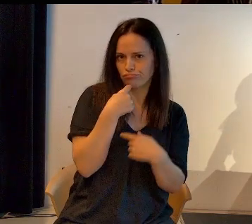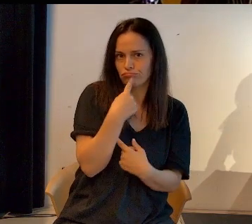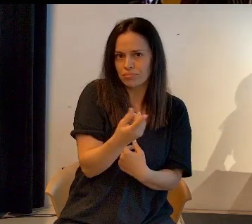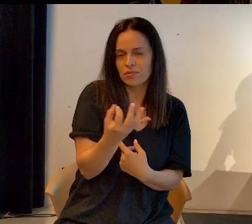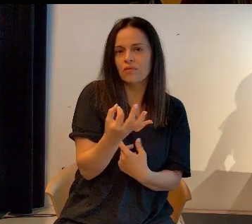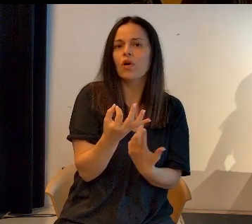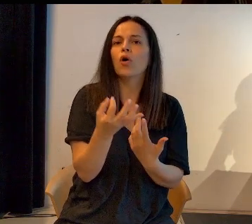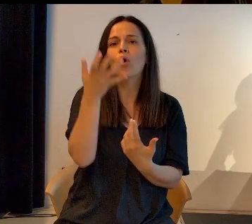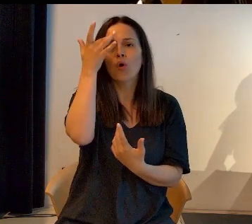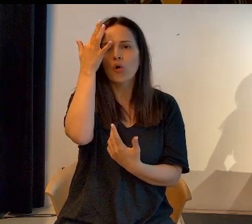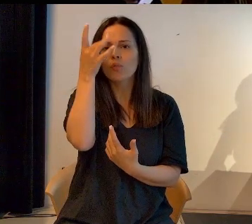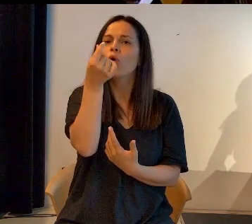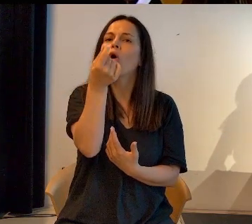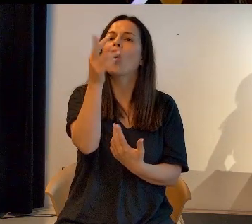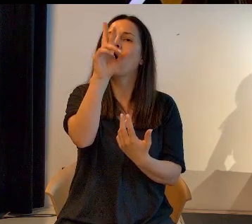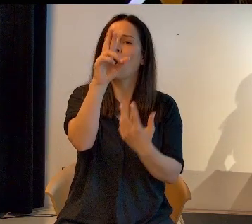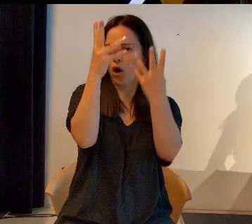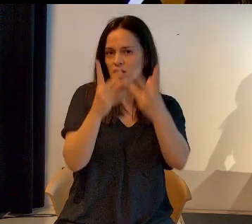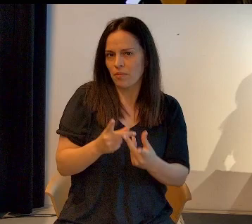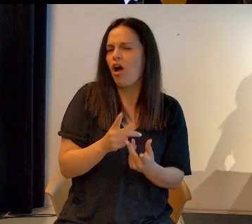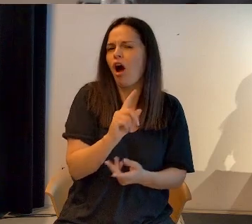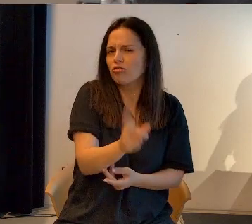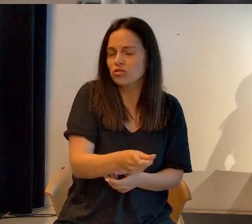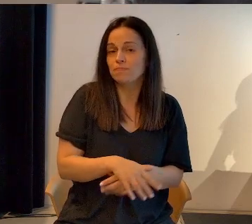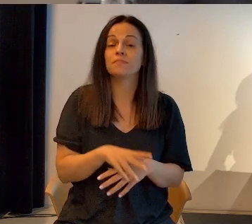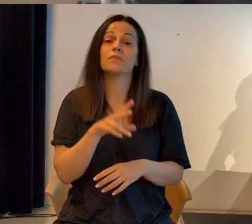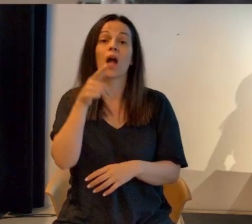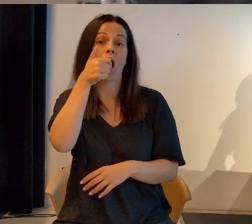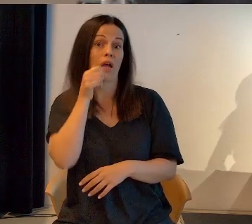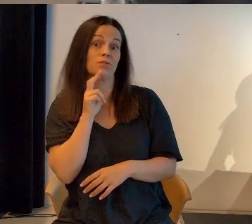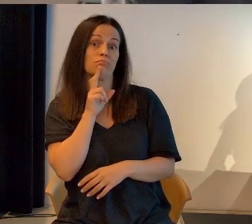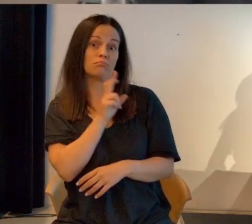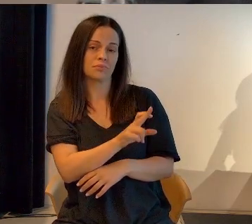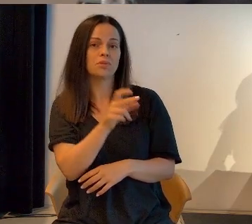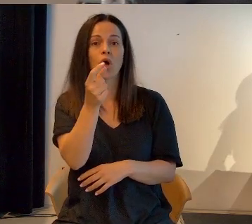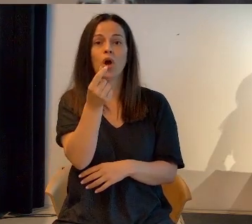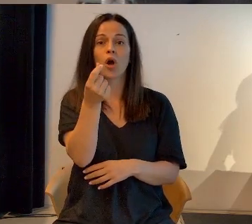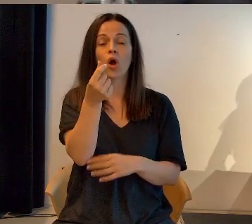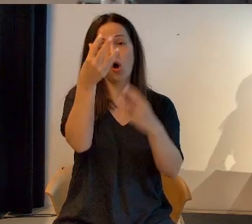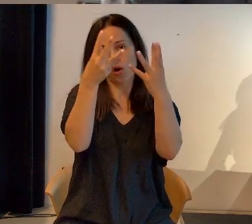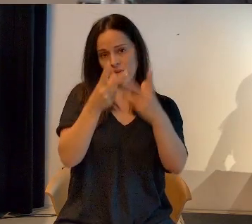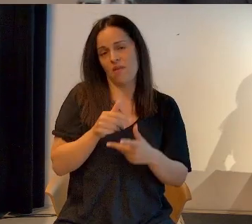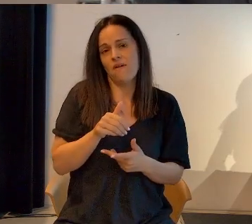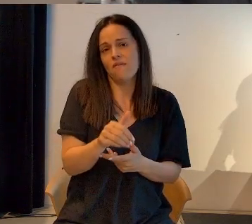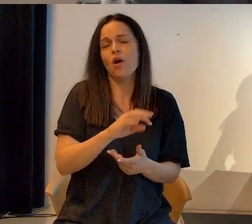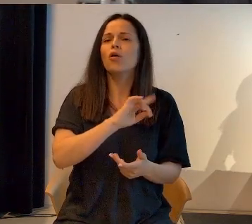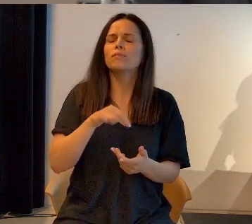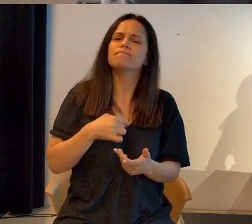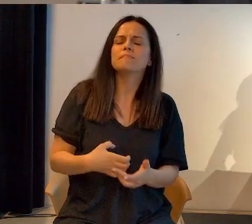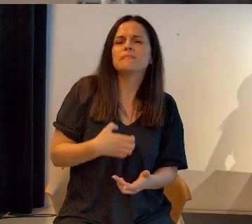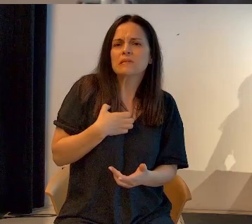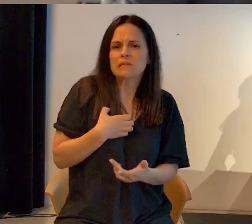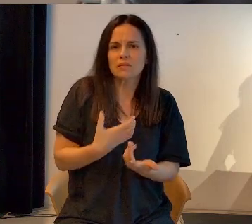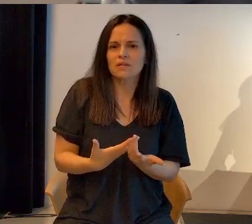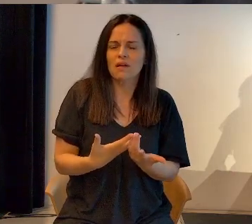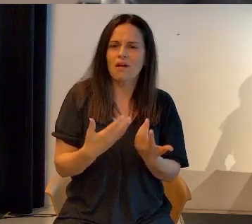faltam os números do orçamento. Qual é? O orçamento vai subir, logicamente. Nós sentimos que